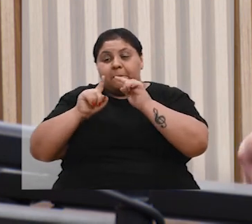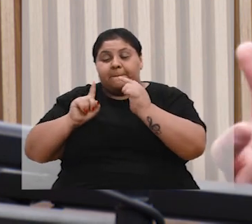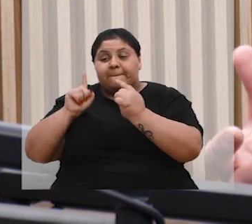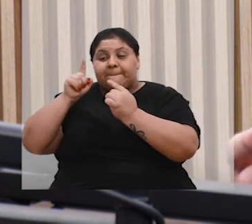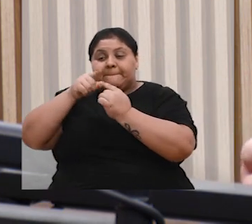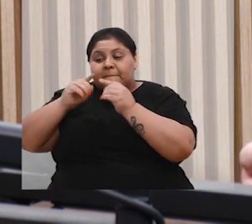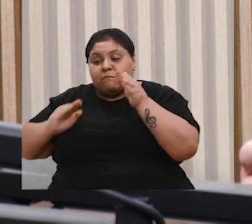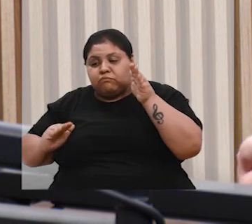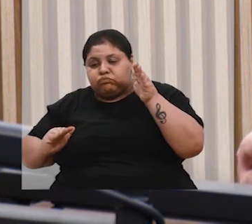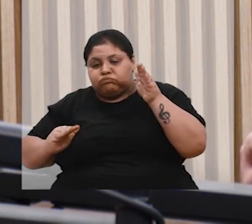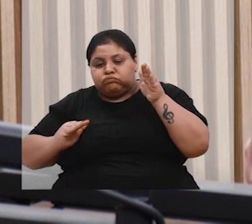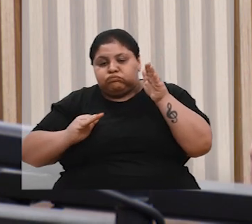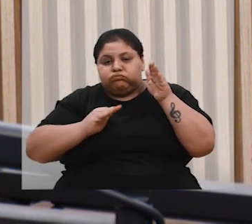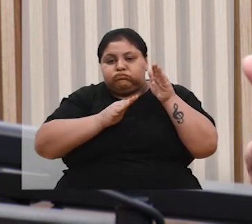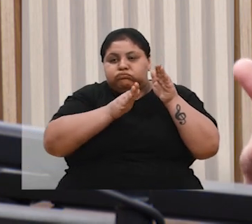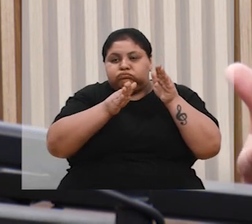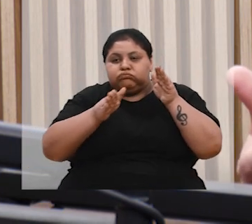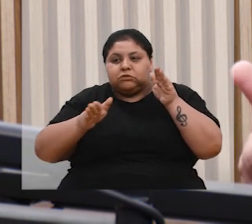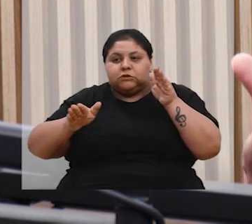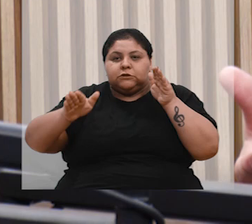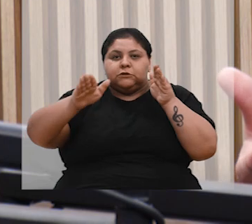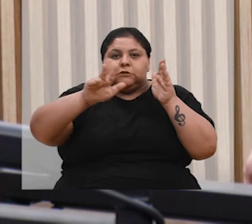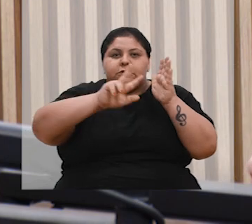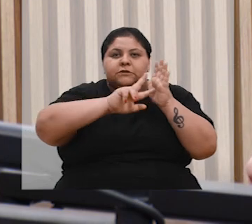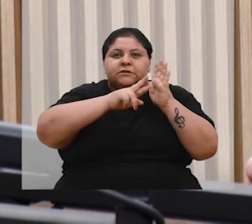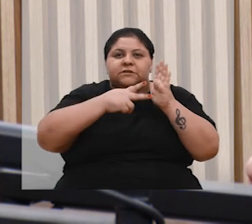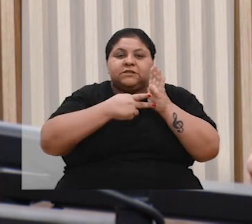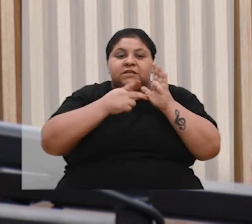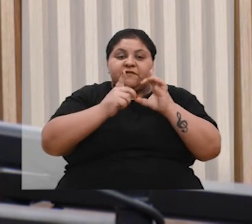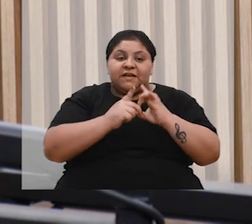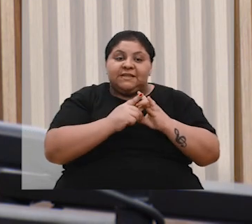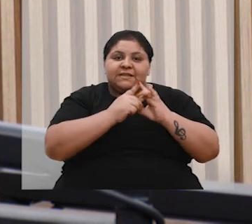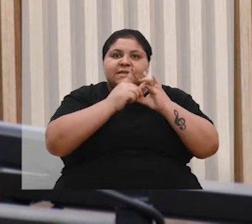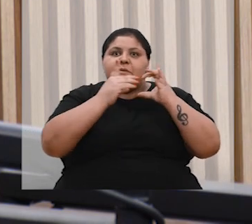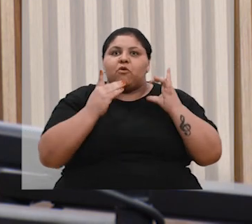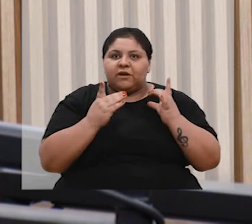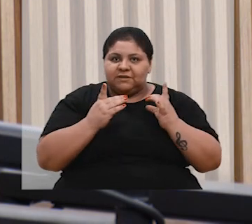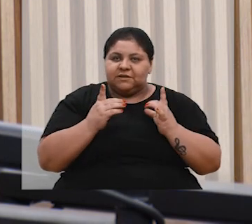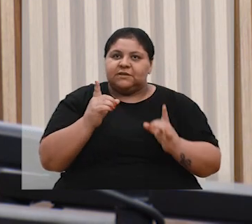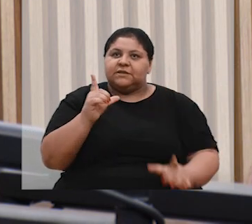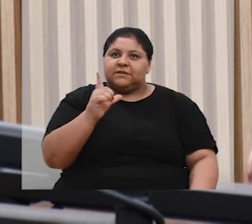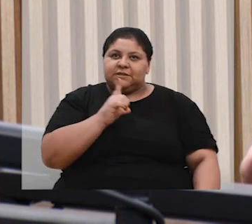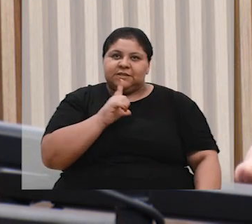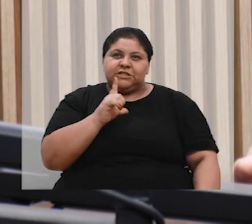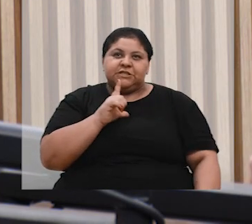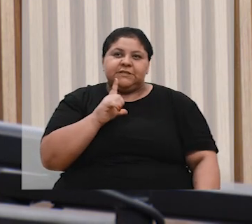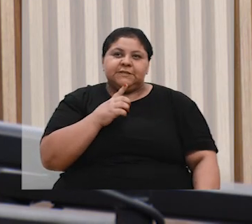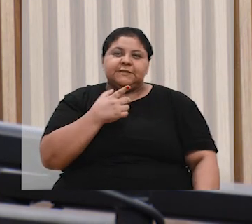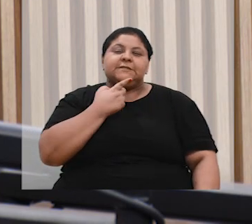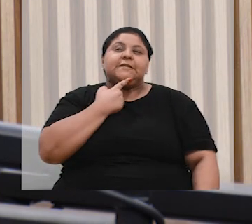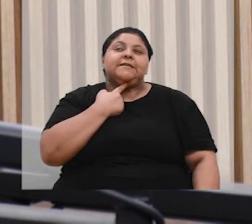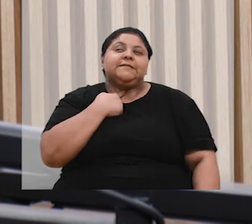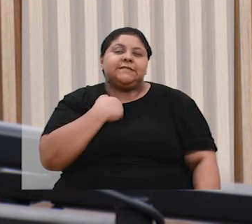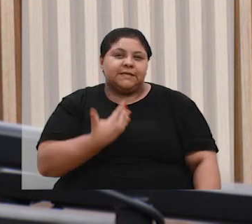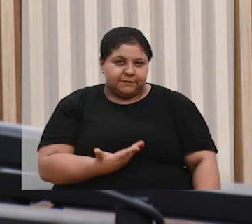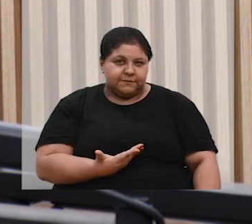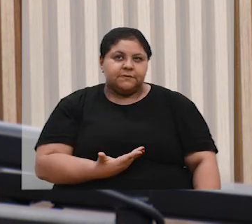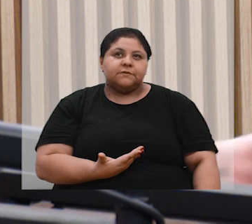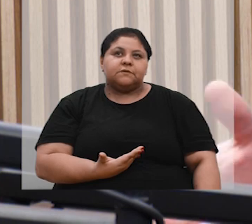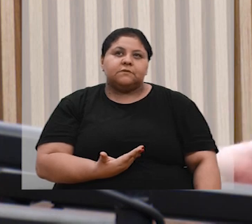rampa também encarna um pouco desse espírito democrático que havia, né? Esse anseio, né?